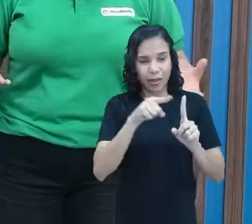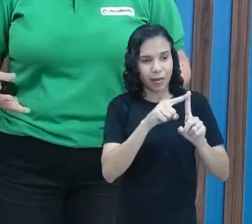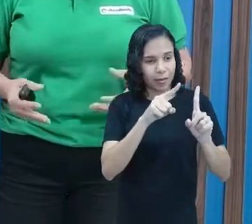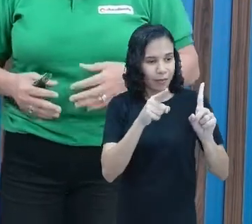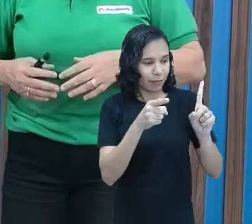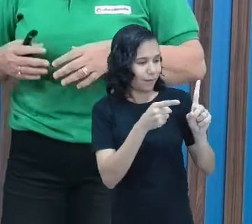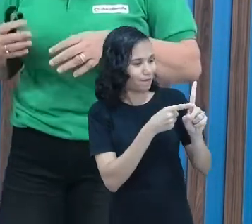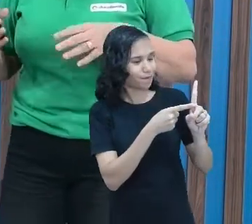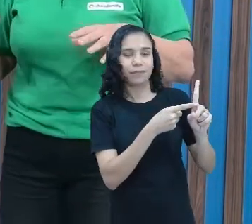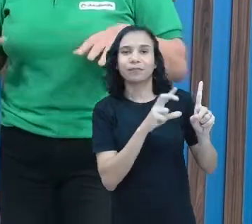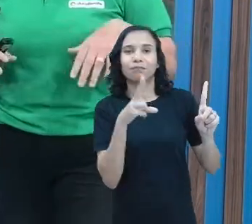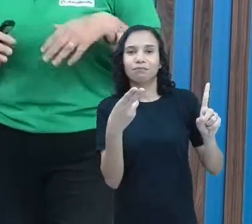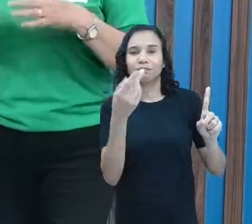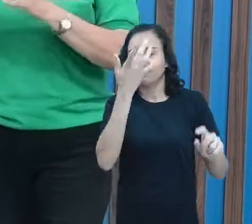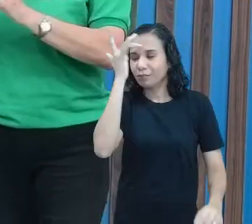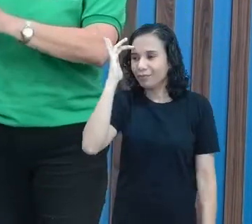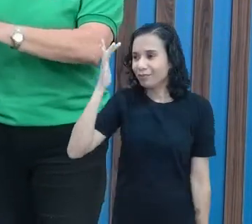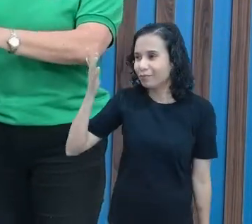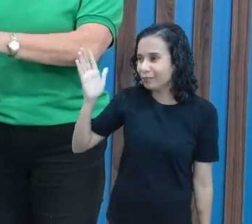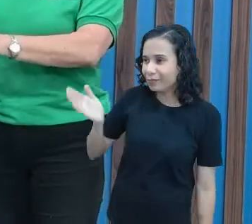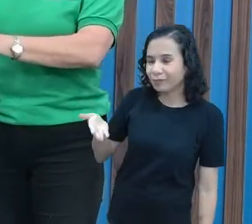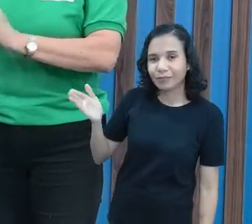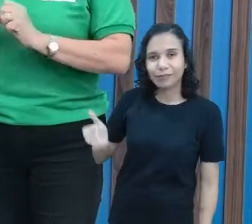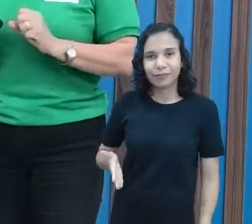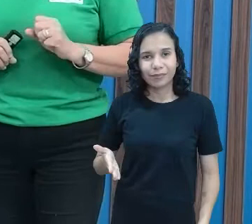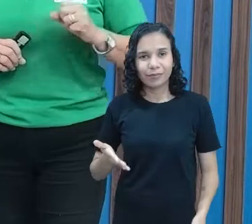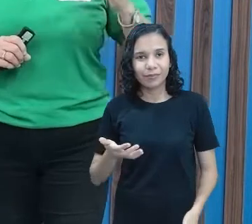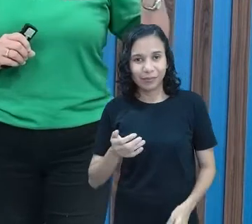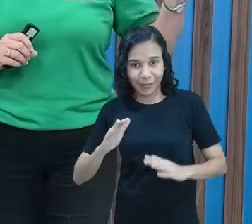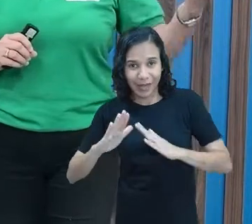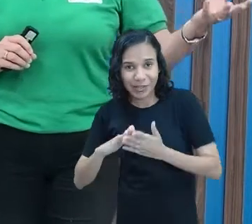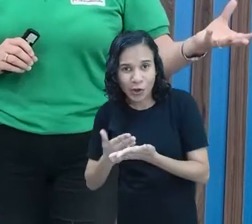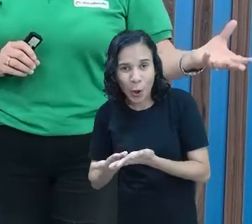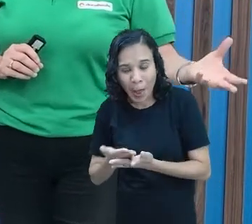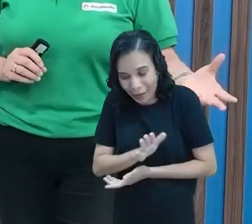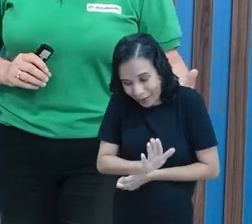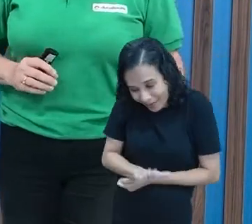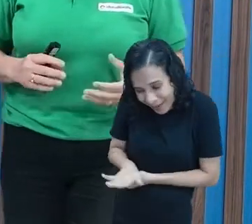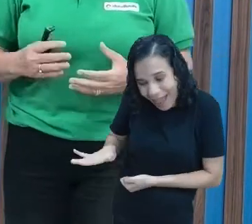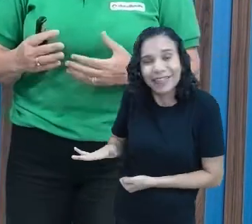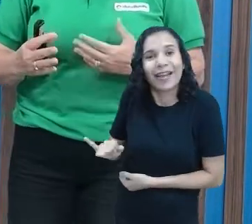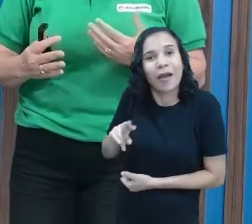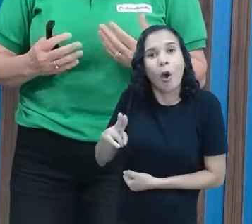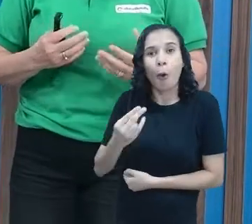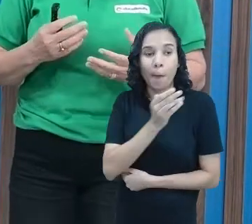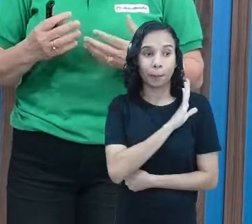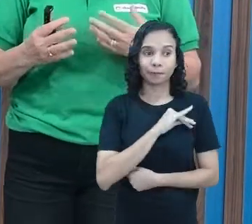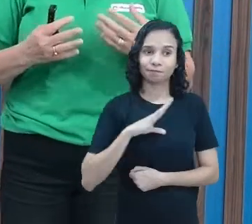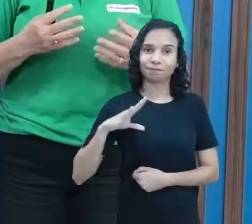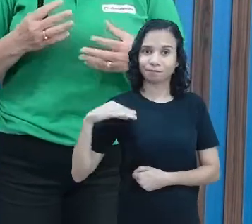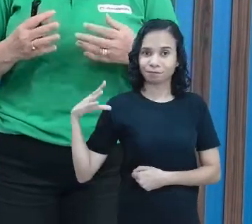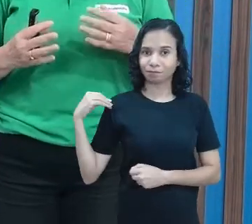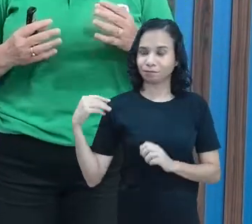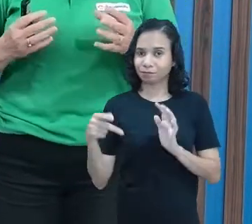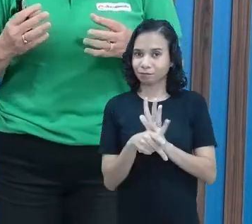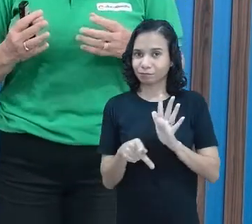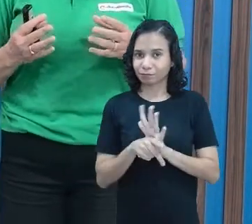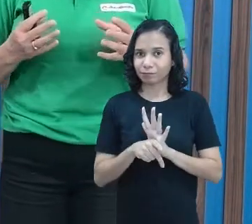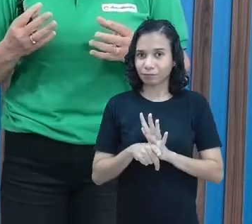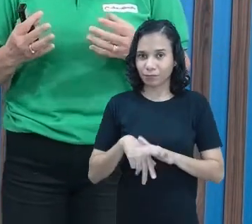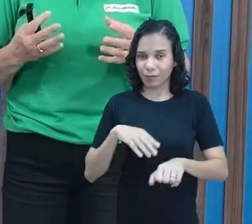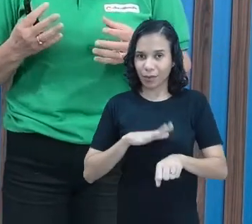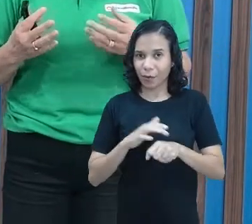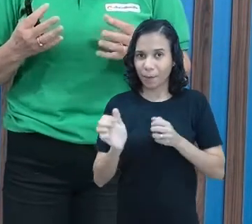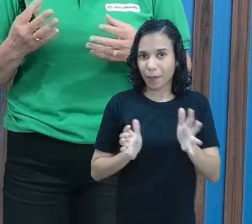grávidas, né? Pessoas que já estão na pré-escolar, pessoas que já estão na adolescência, puberdade, aquela fase